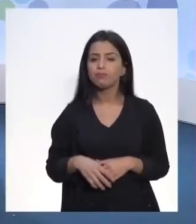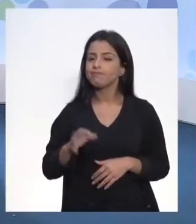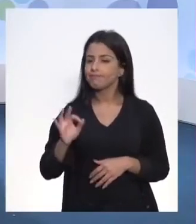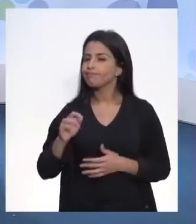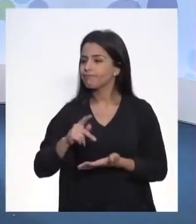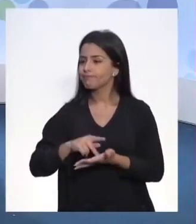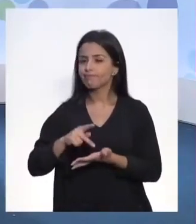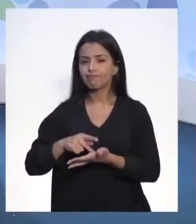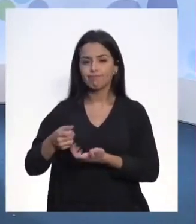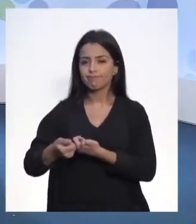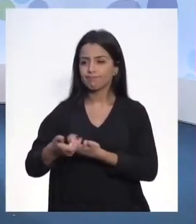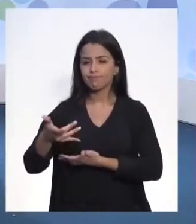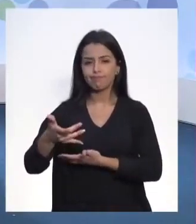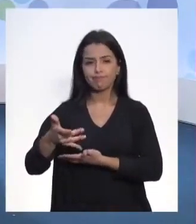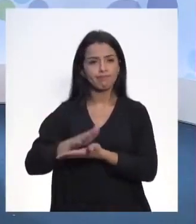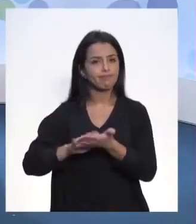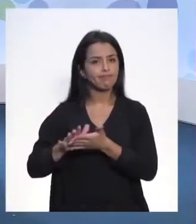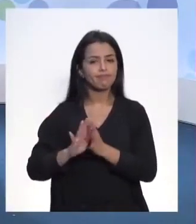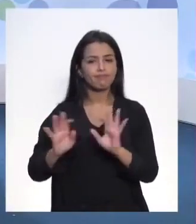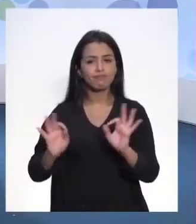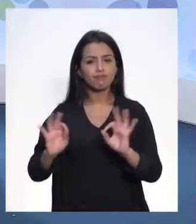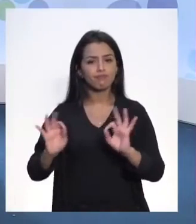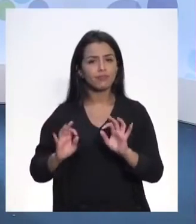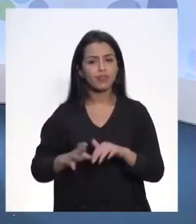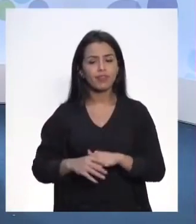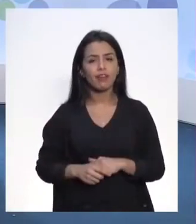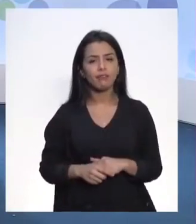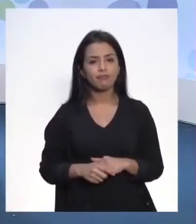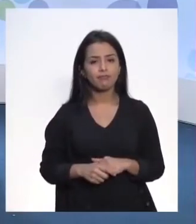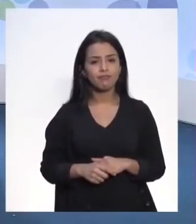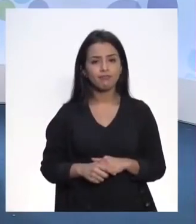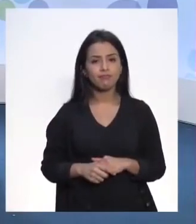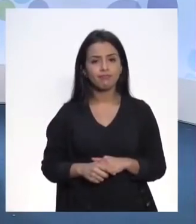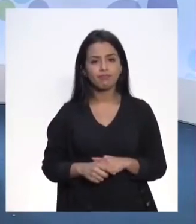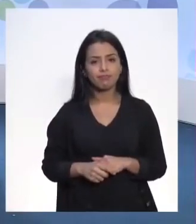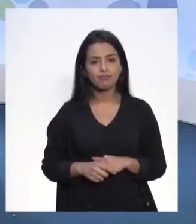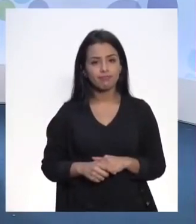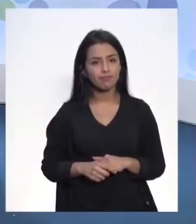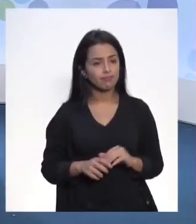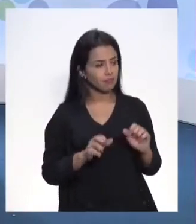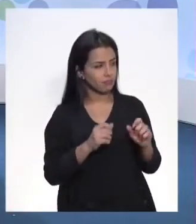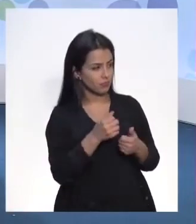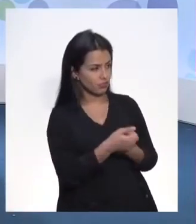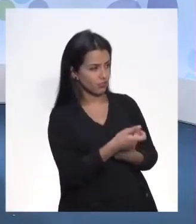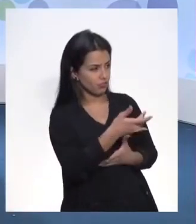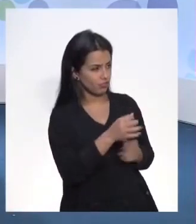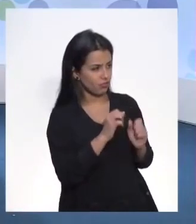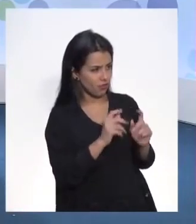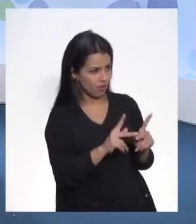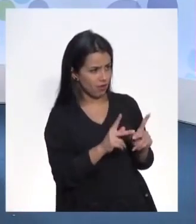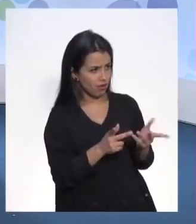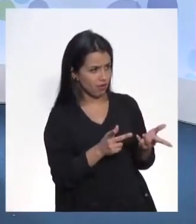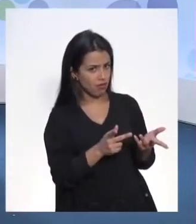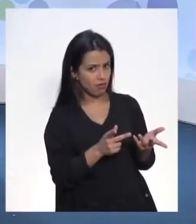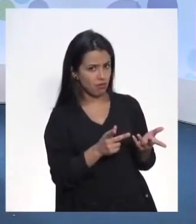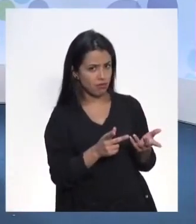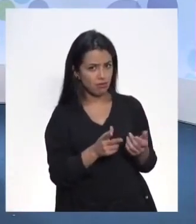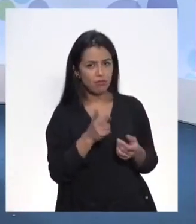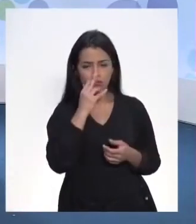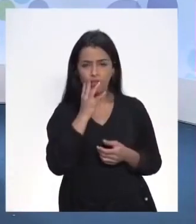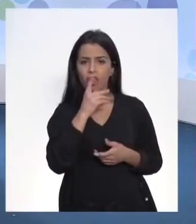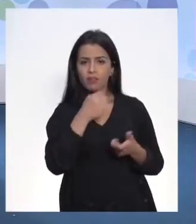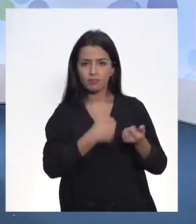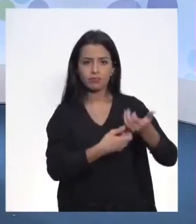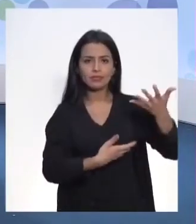verdade. também travou? Travou, porque não está falando. Está falando sobre. Só sobre como O eu chat falava, tá né? ok? Eu amo a cultura Tá? nordestina. Então tá demorando para subir